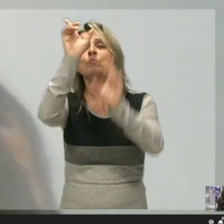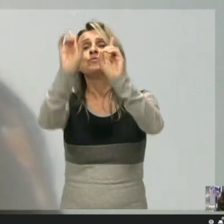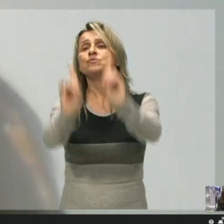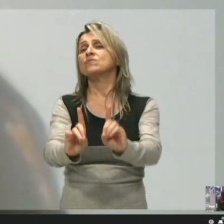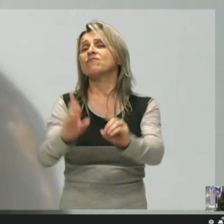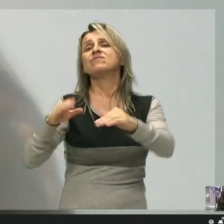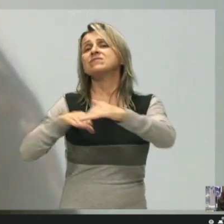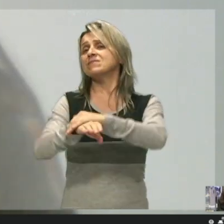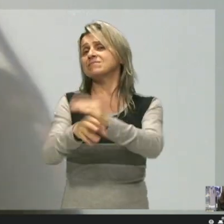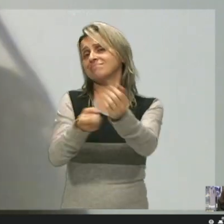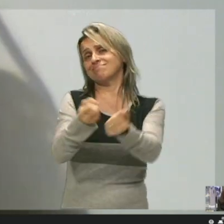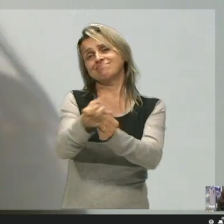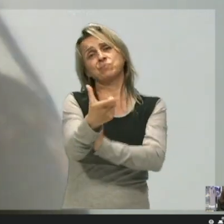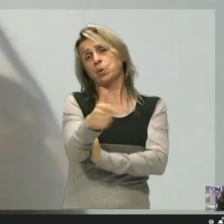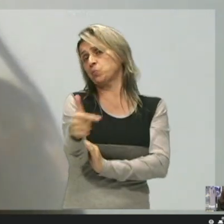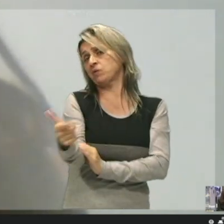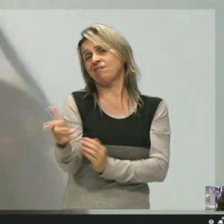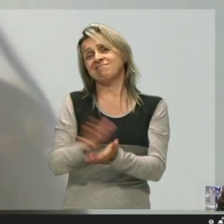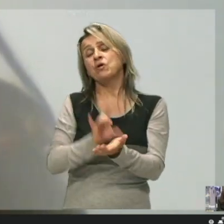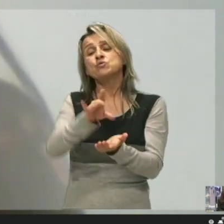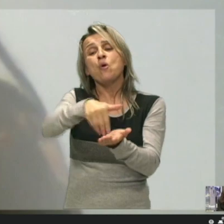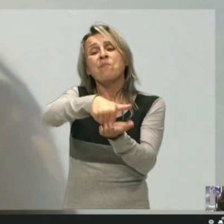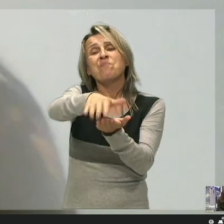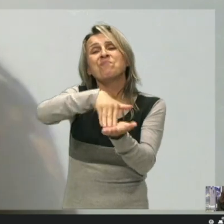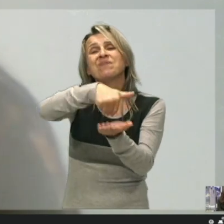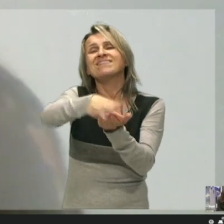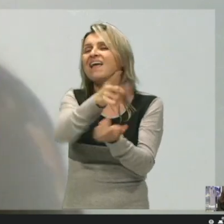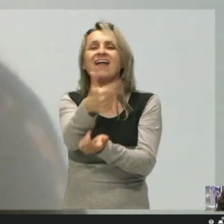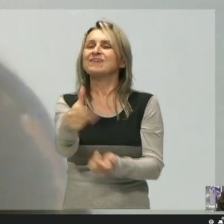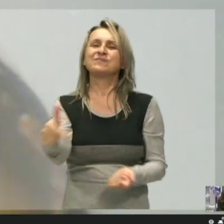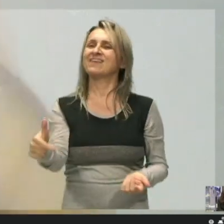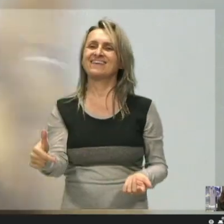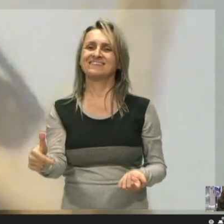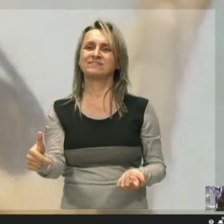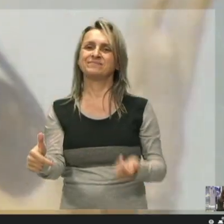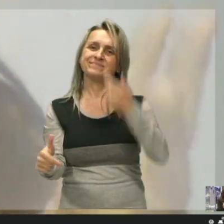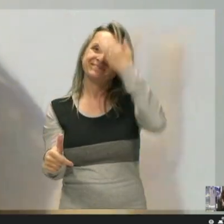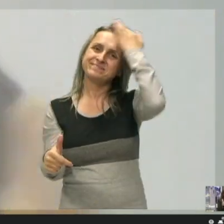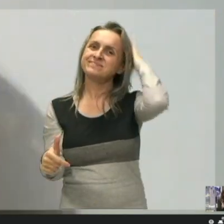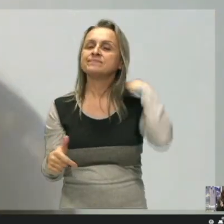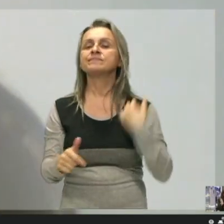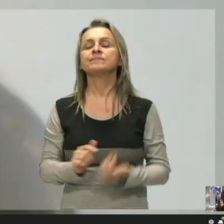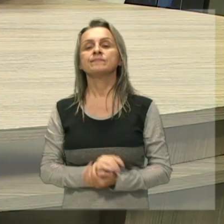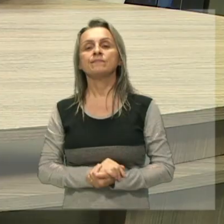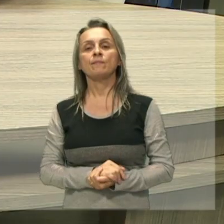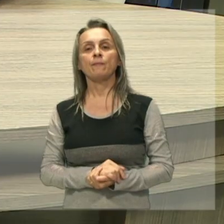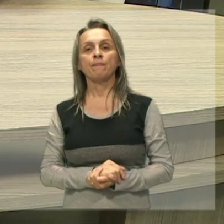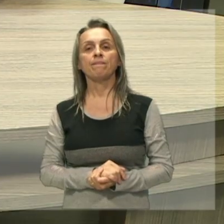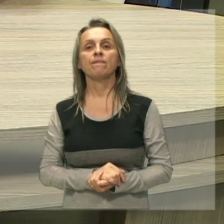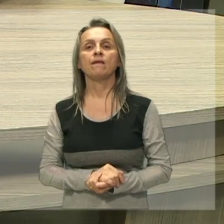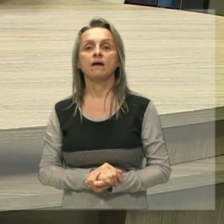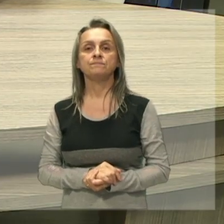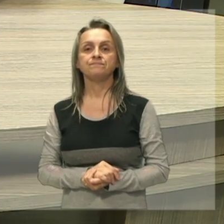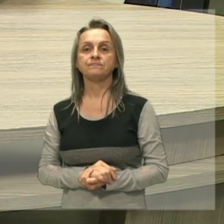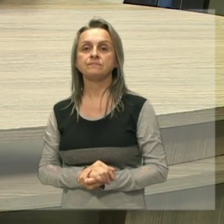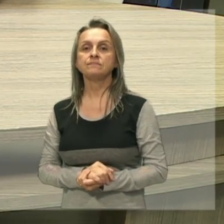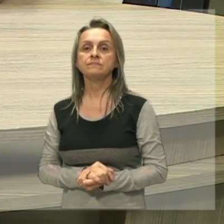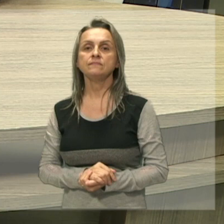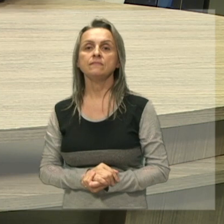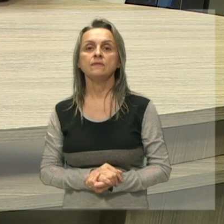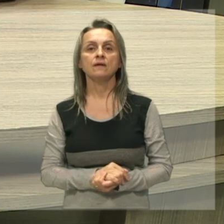carro, que é pintar a rua, entende? Então, assim, as pessoas têm na cabeça... Estabelecer um local que já tem por norma que ele tem